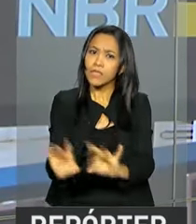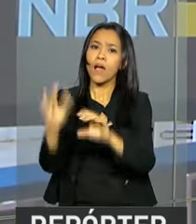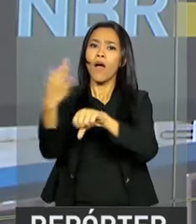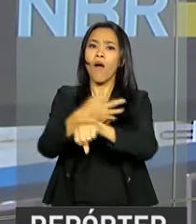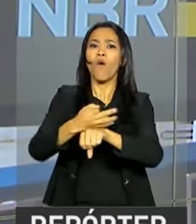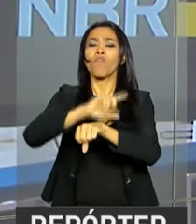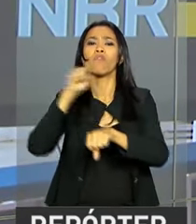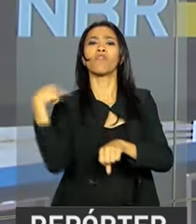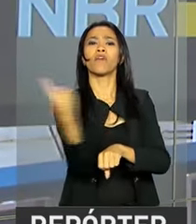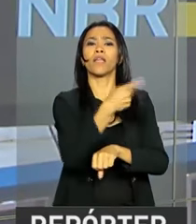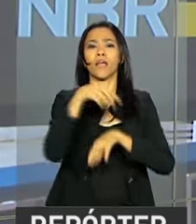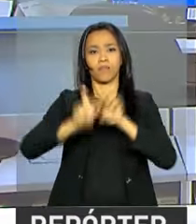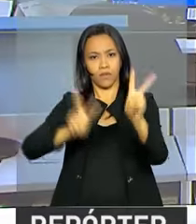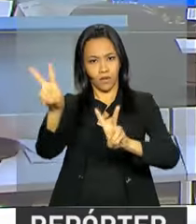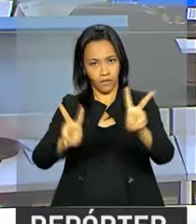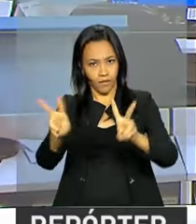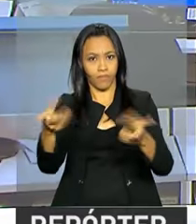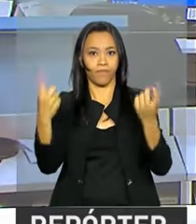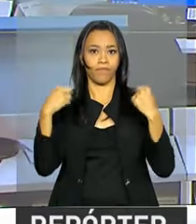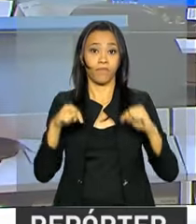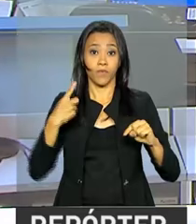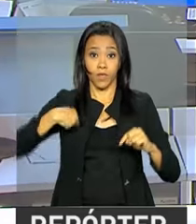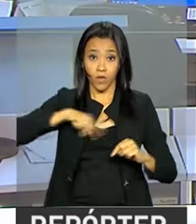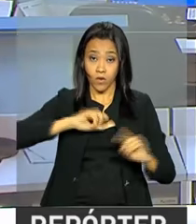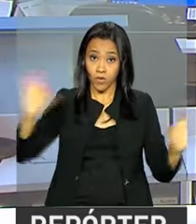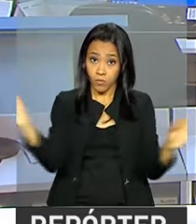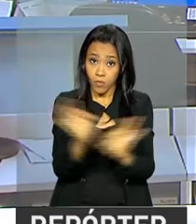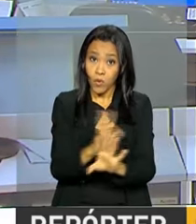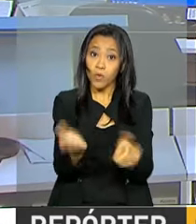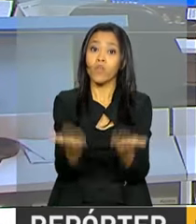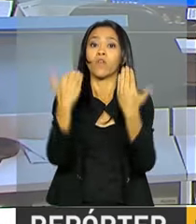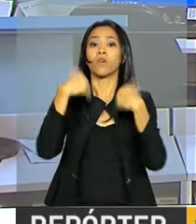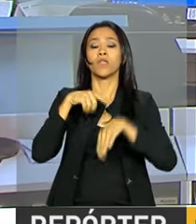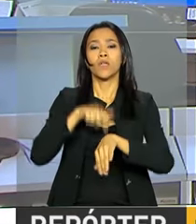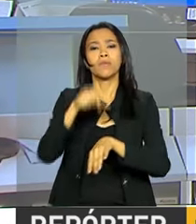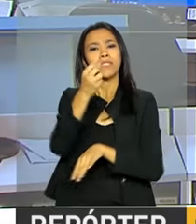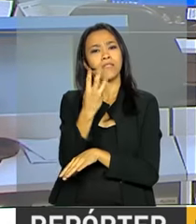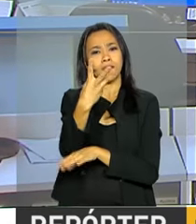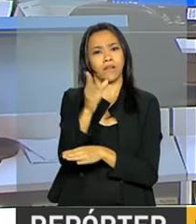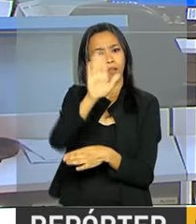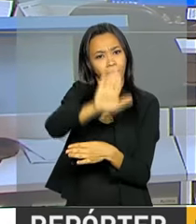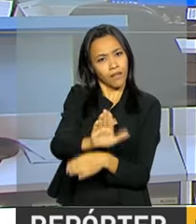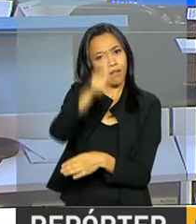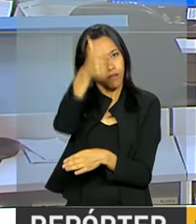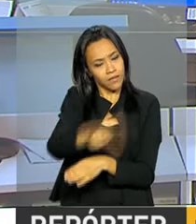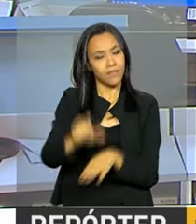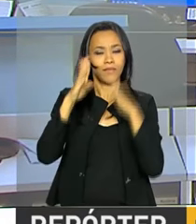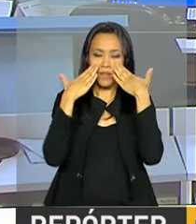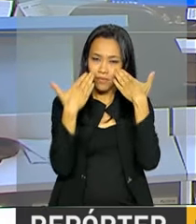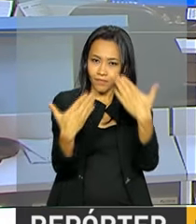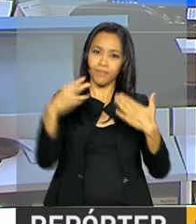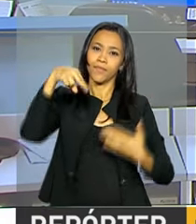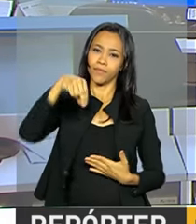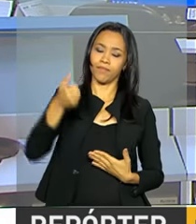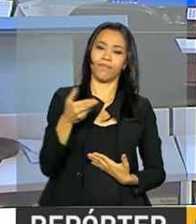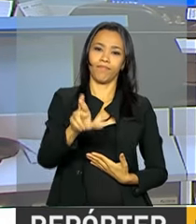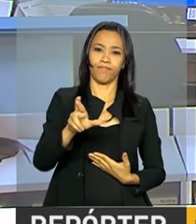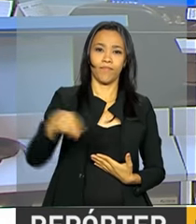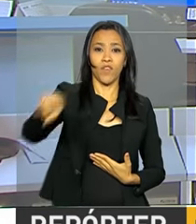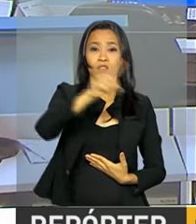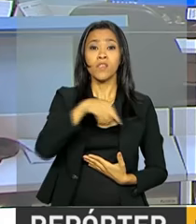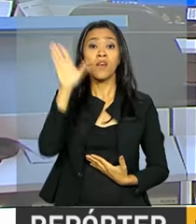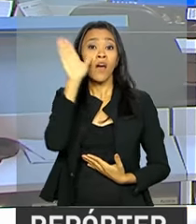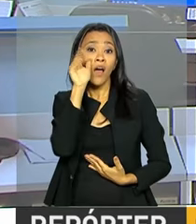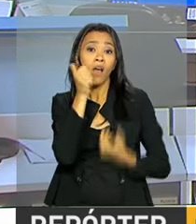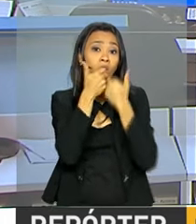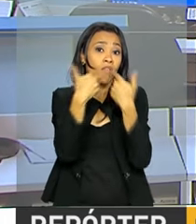para o feriado de carnaval. E nós ficamos por aqui, voltamos às 3 da tarde na próxima edição do Repórter NBR.